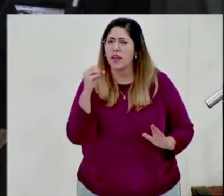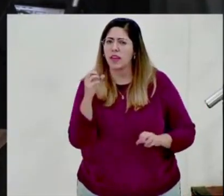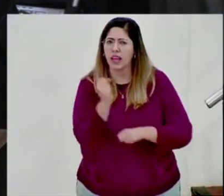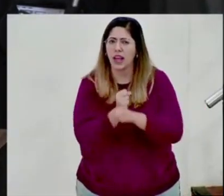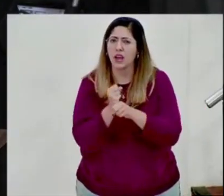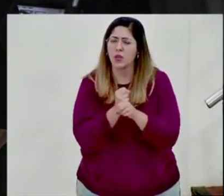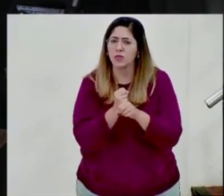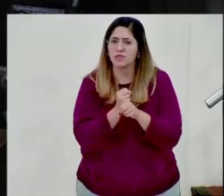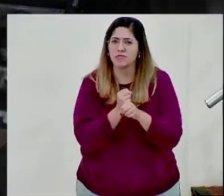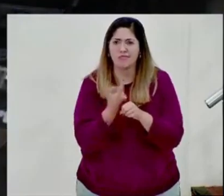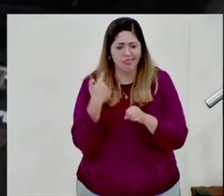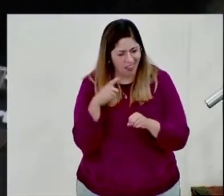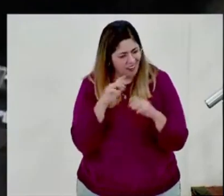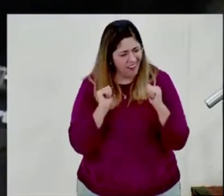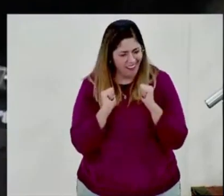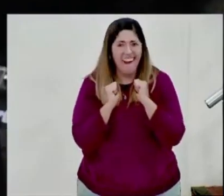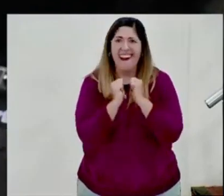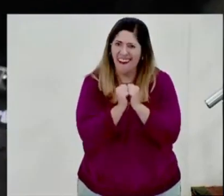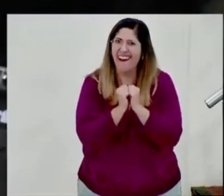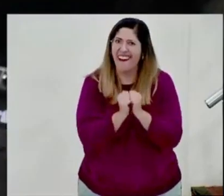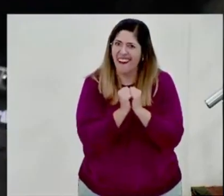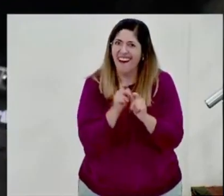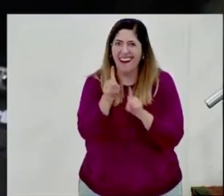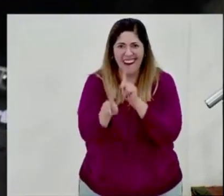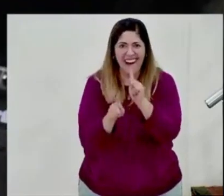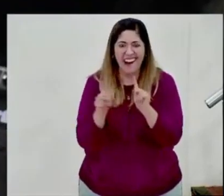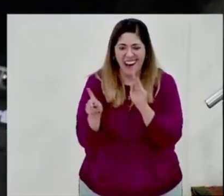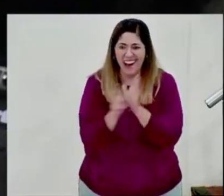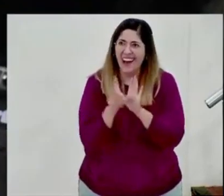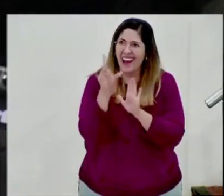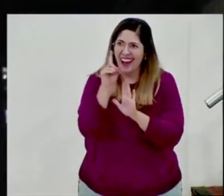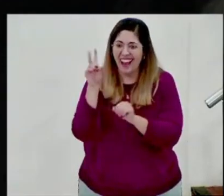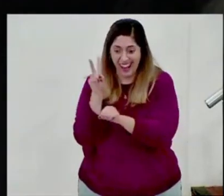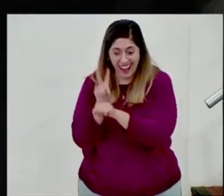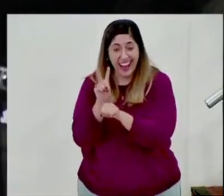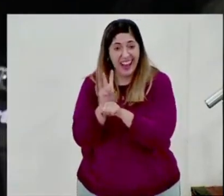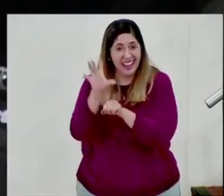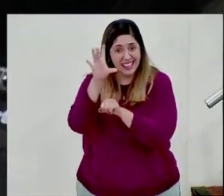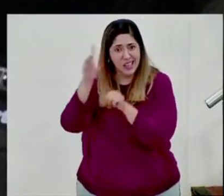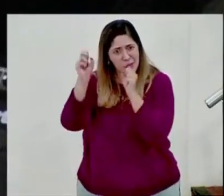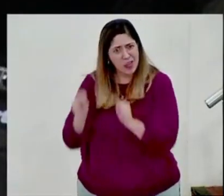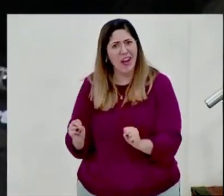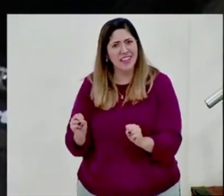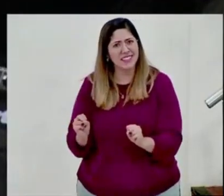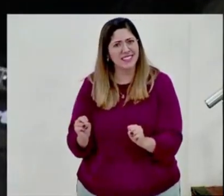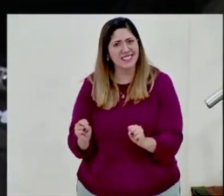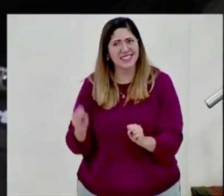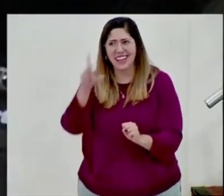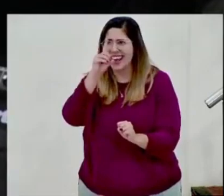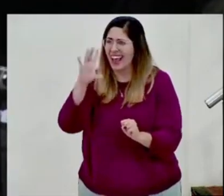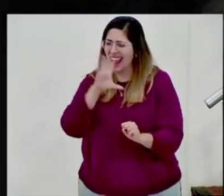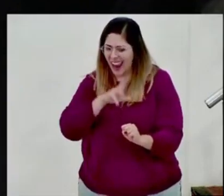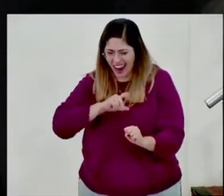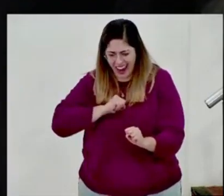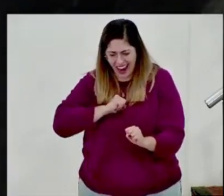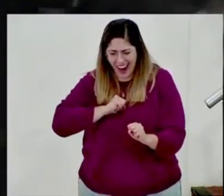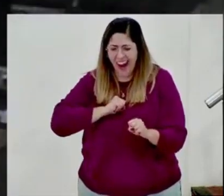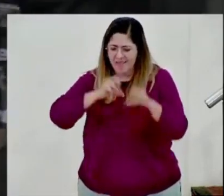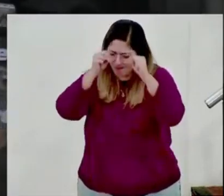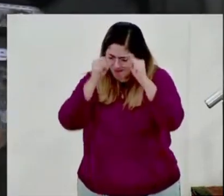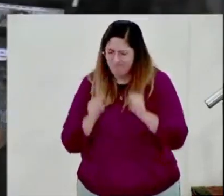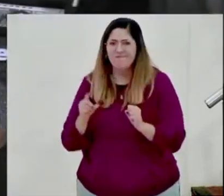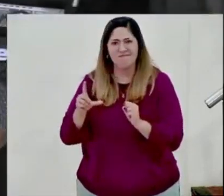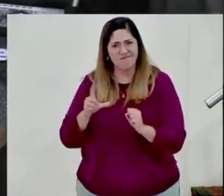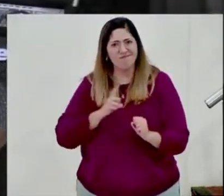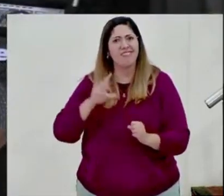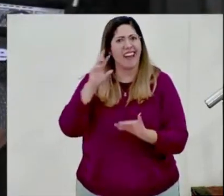aí. Nós somos parte desse povo aí, protegido por esse Deus aí, que nos ama e tem esse poder aí,